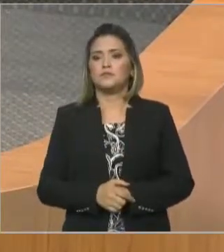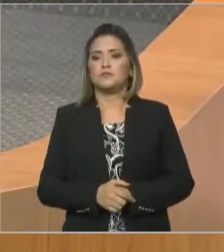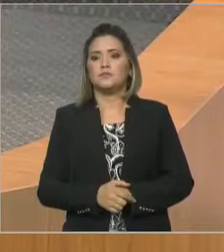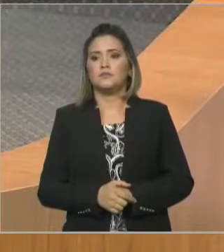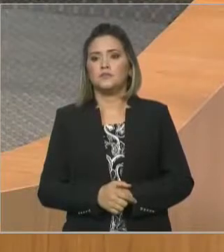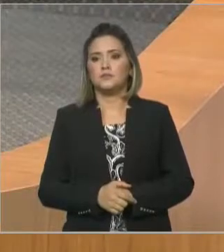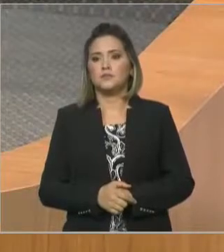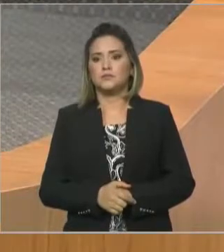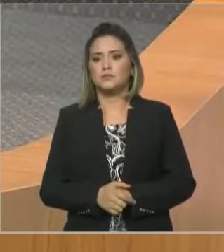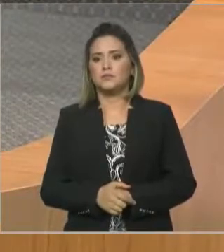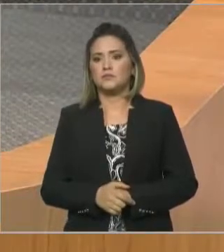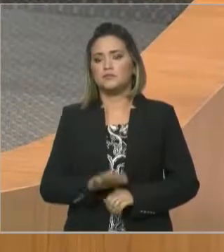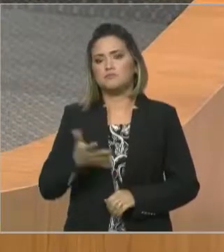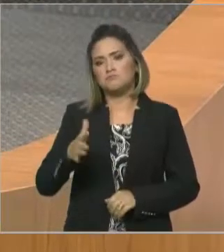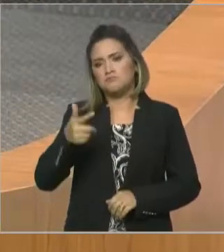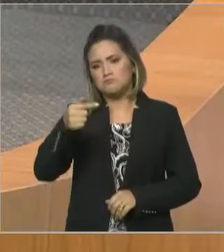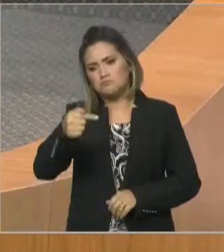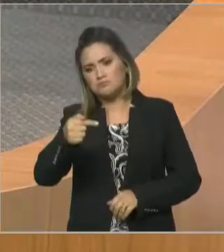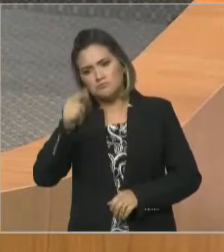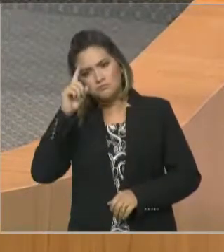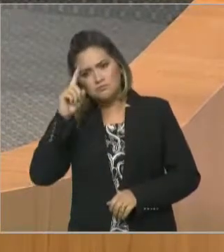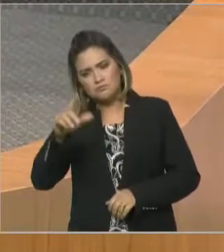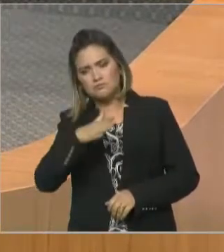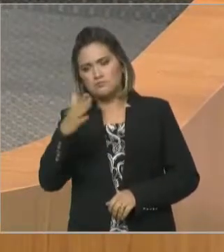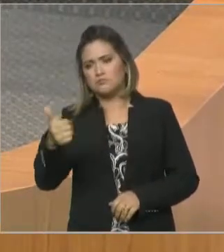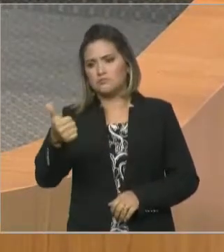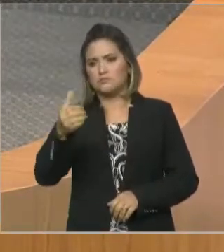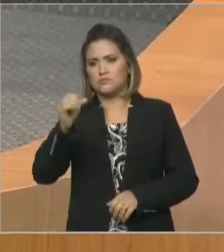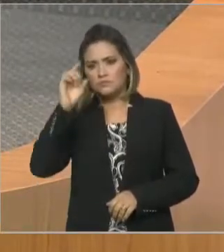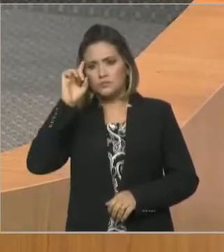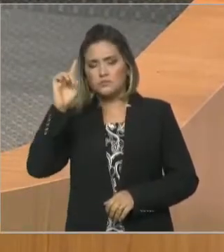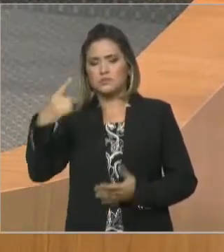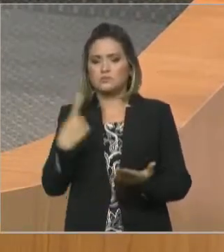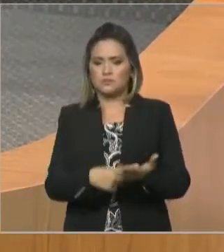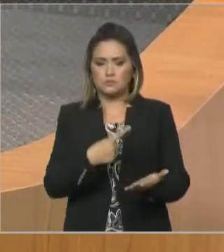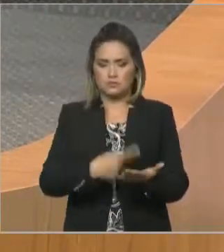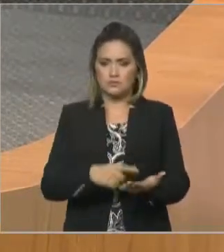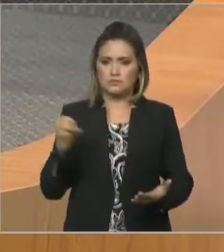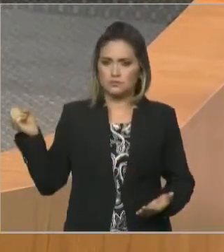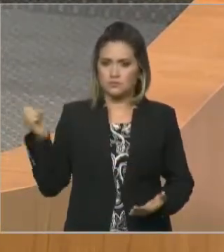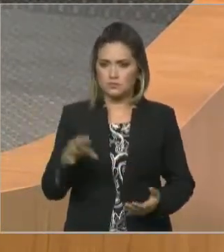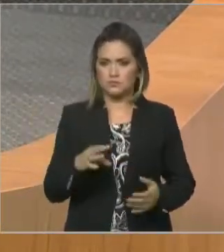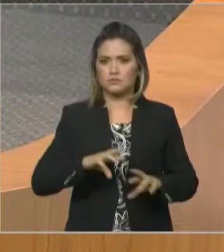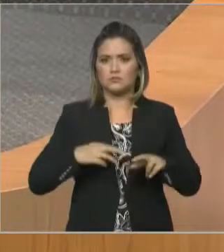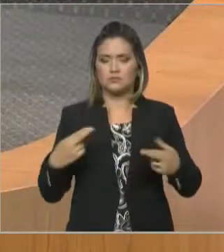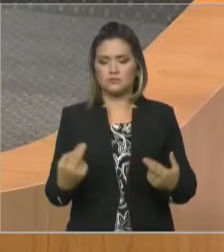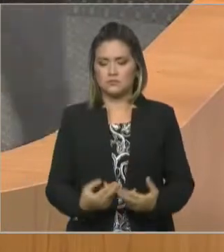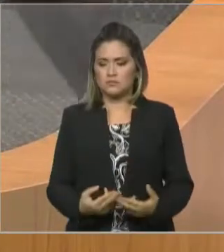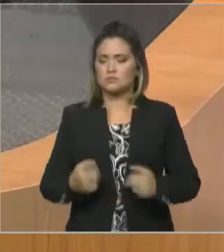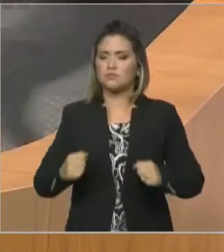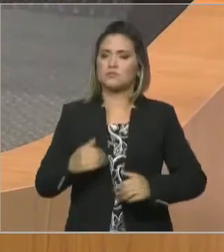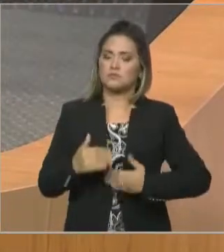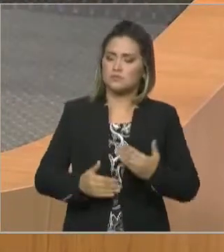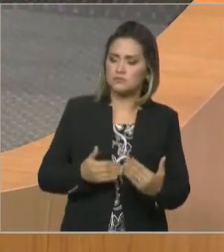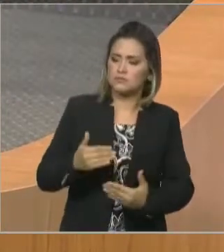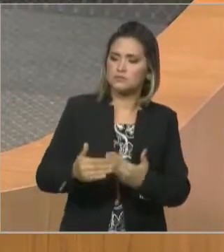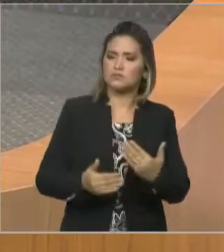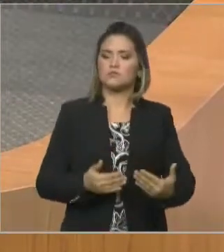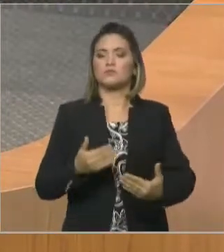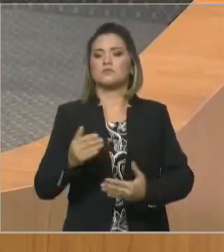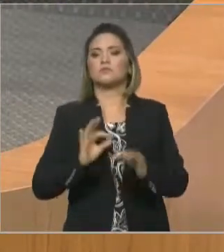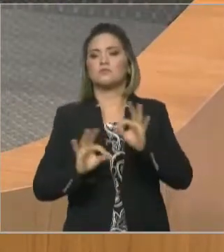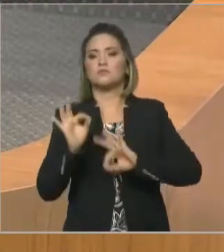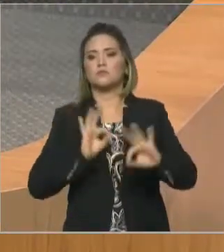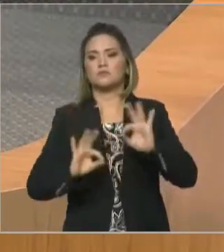é de sete a dez dias ficou pactuada uma nova reunião pra que a gente avance nessa nessa formação do